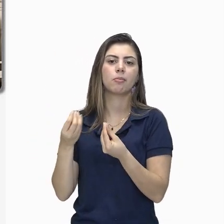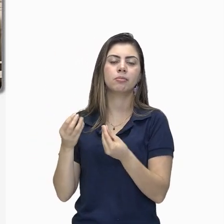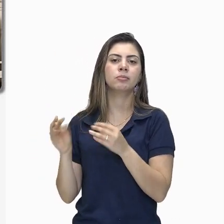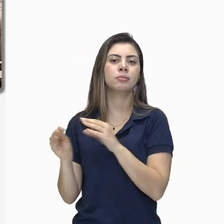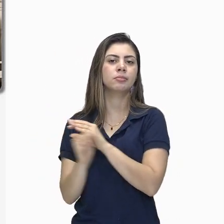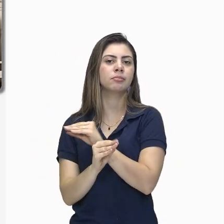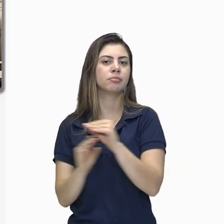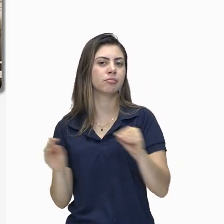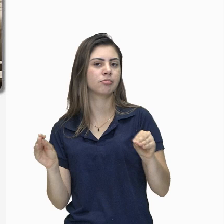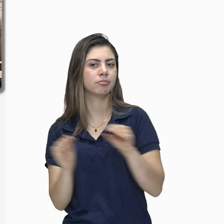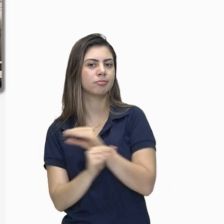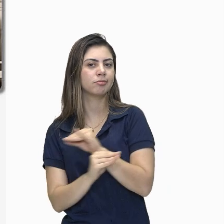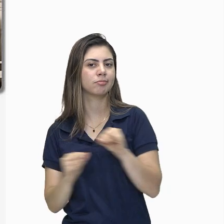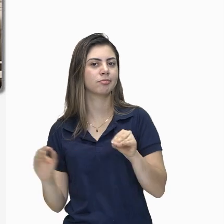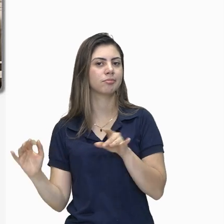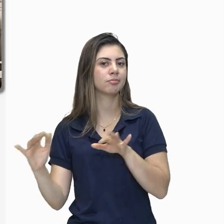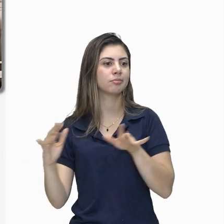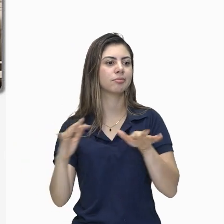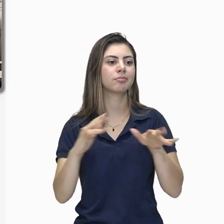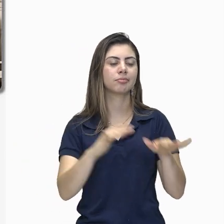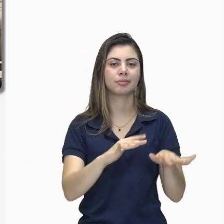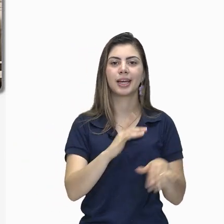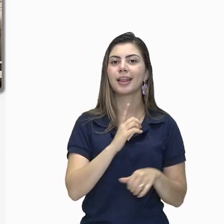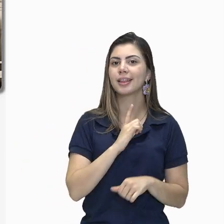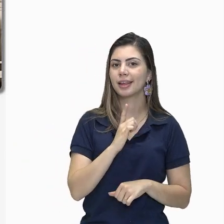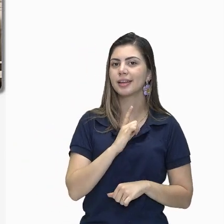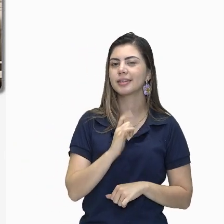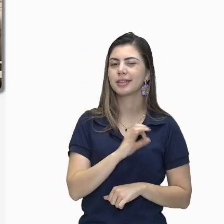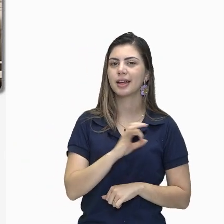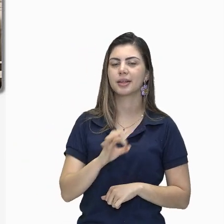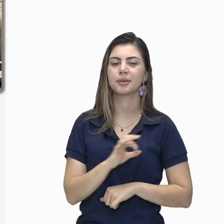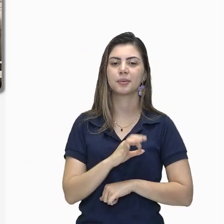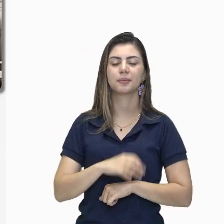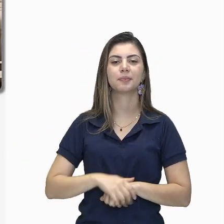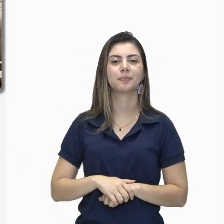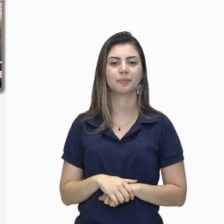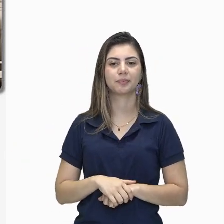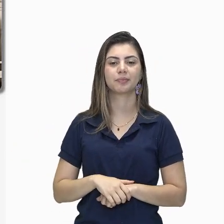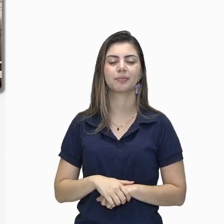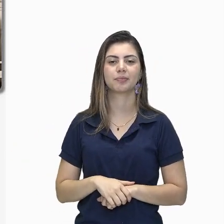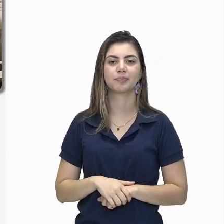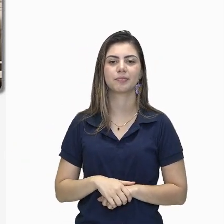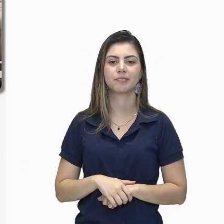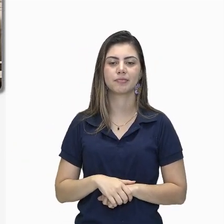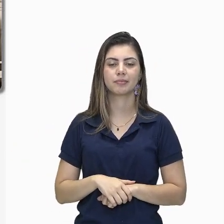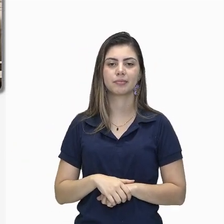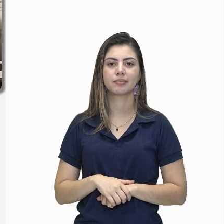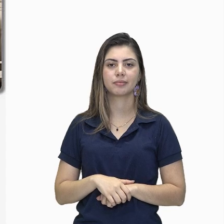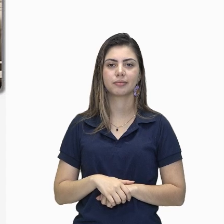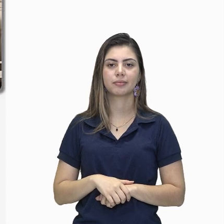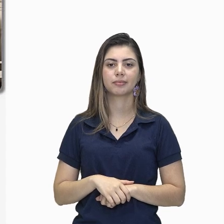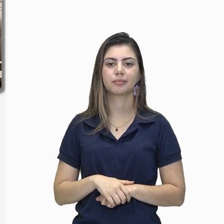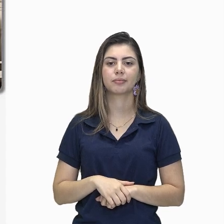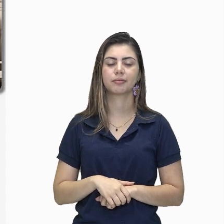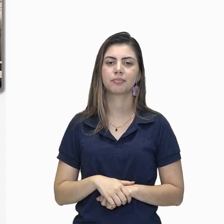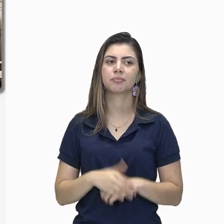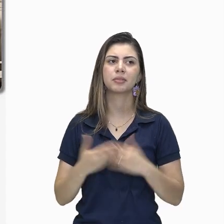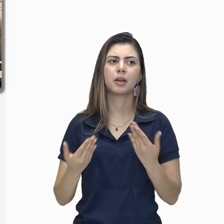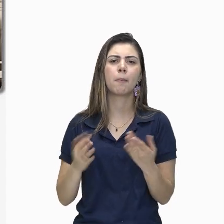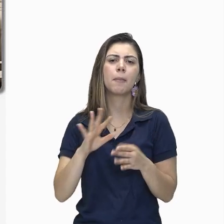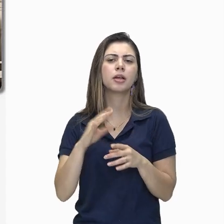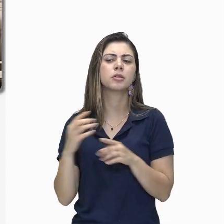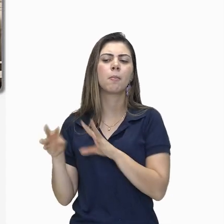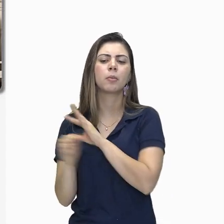né, das áreas rurais, elas saem dessas áreas rurais em direção às zonas urbanas por vários